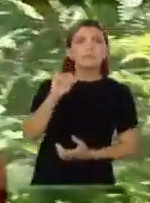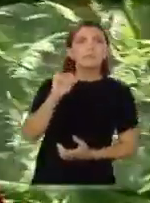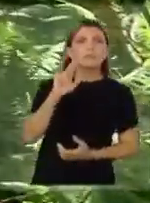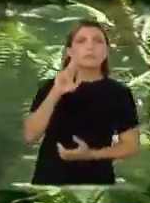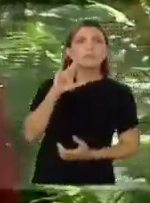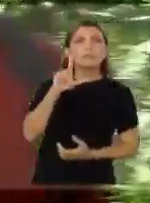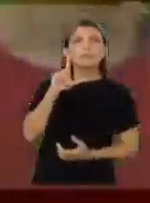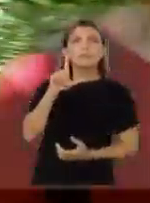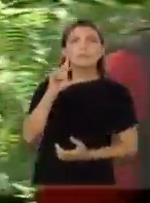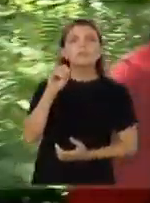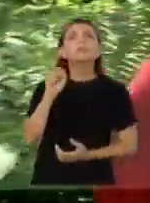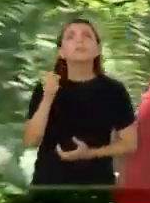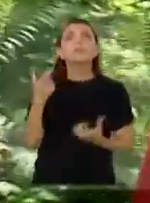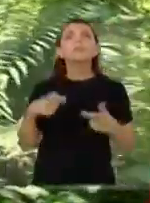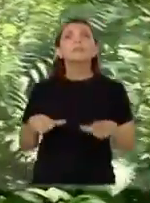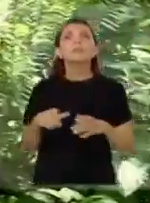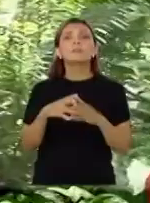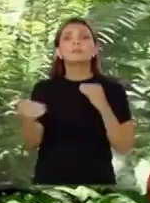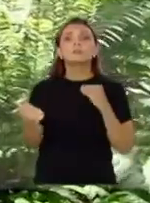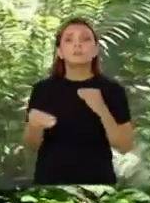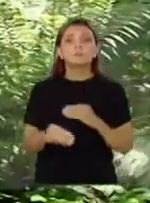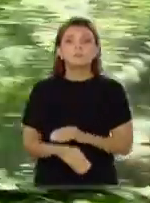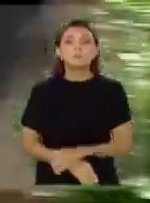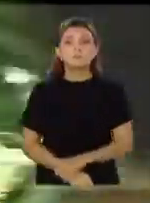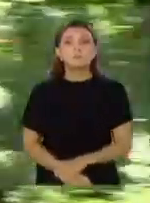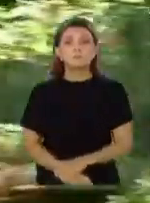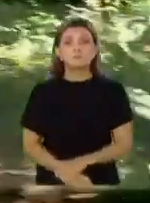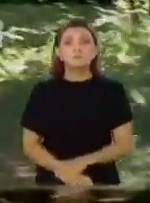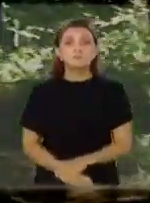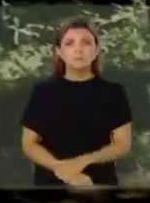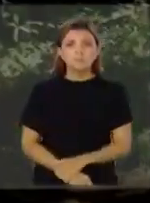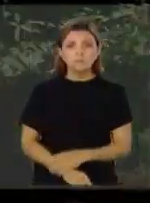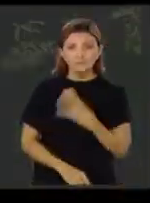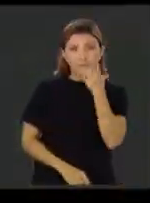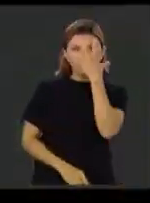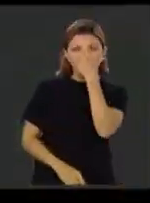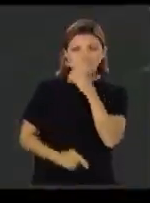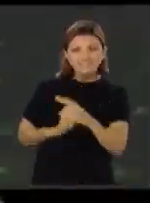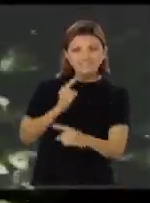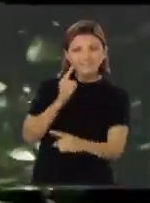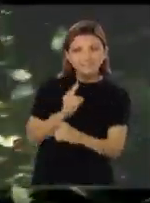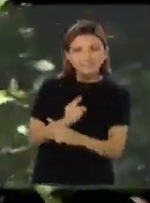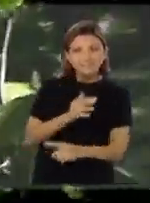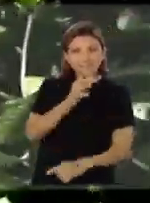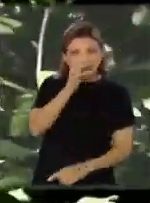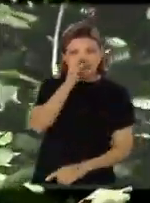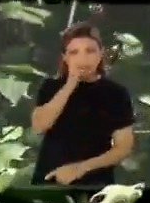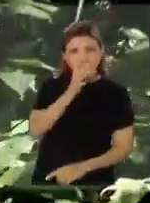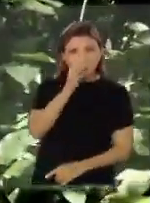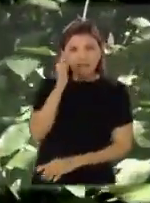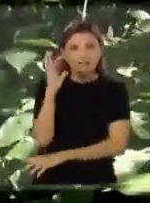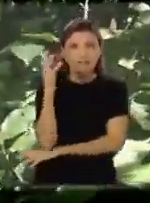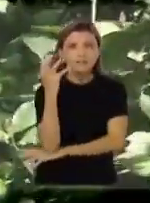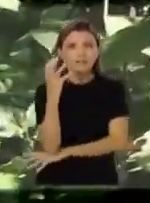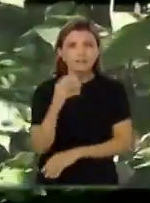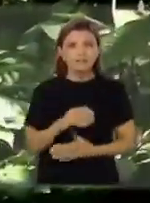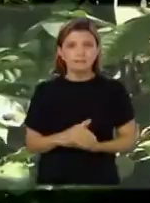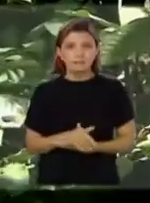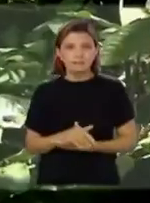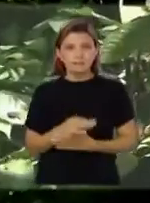Carl cal Ô Carlos Carlos Nossa